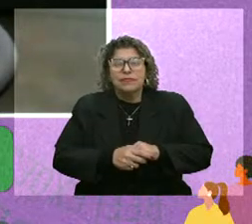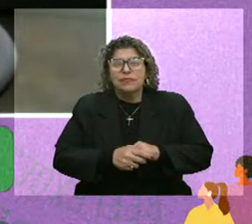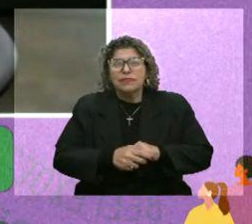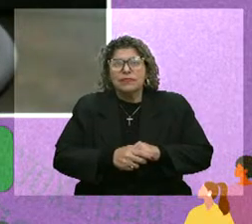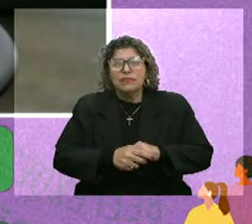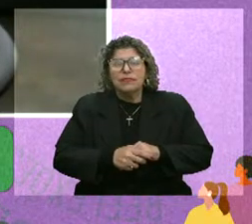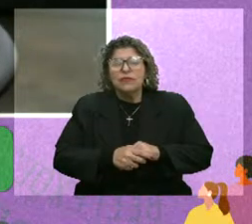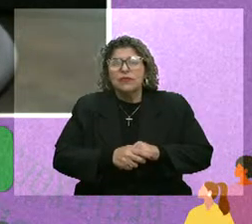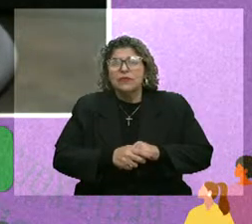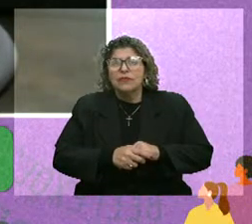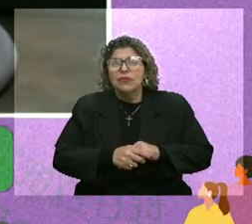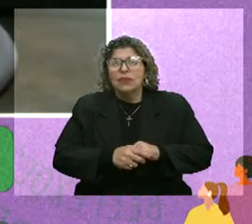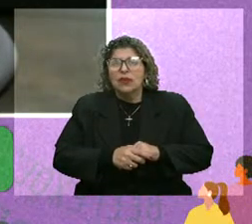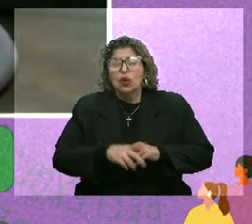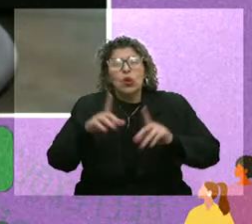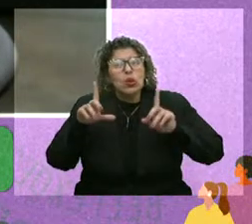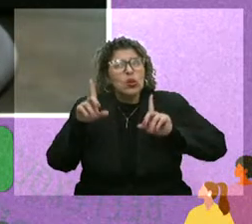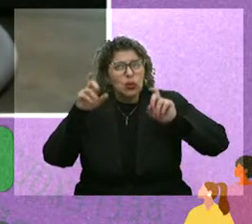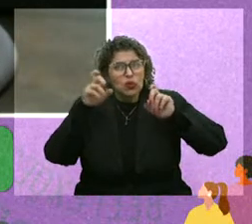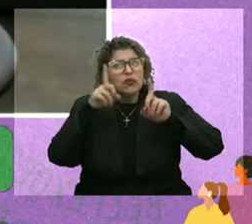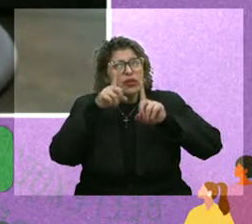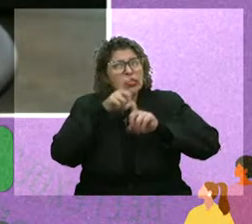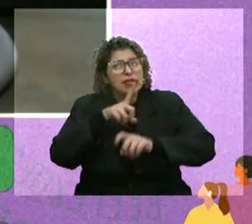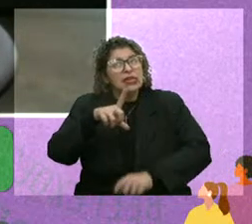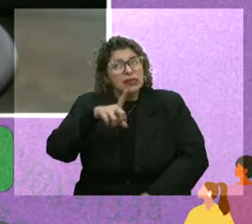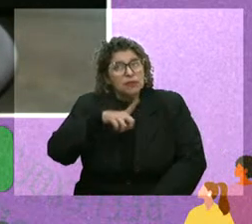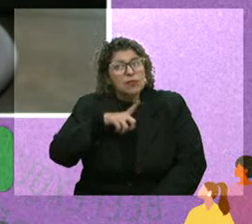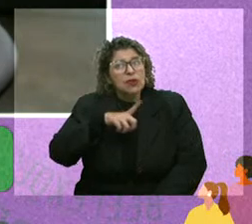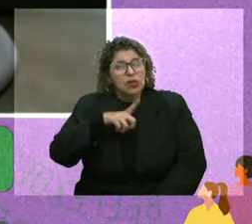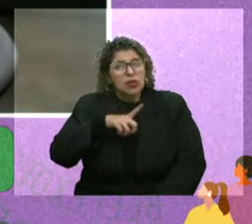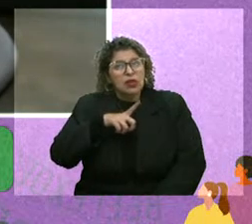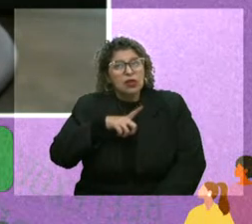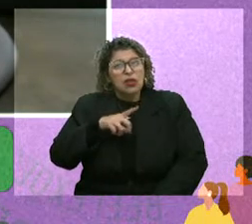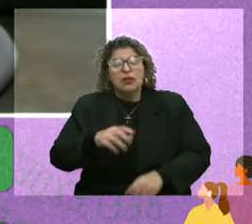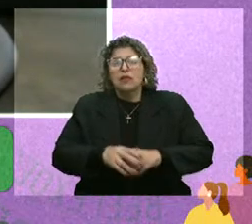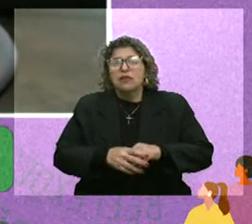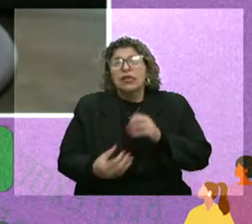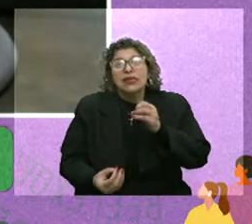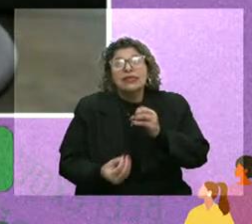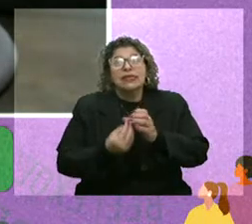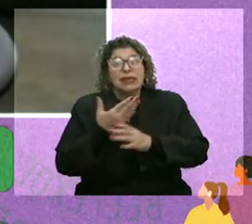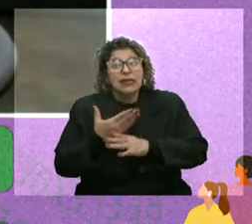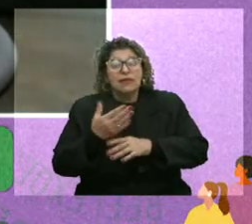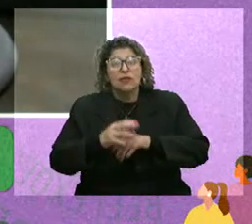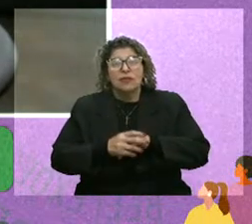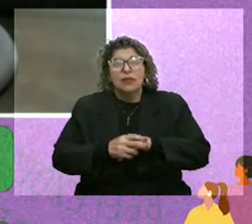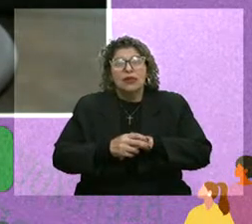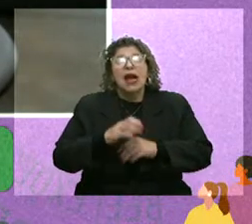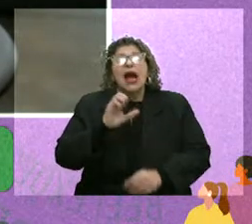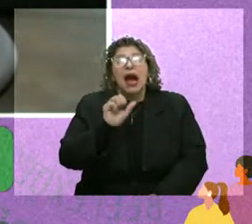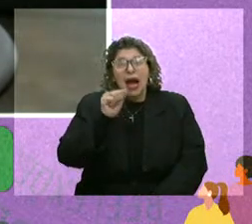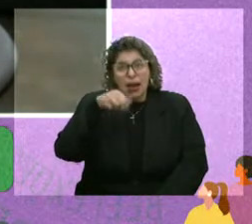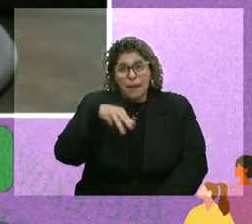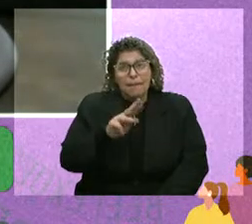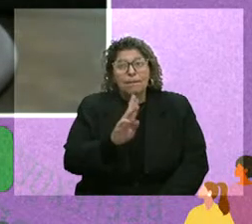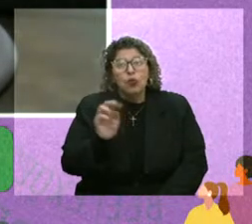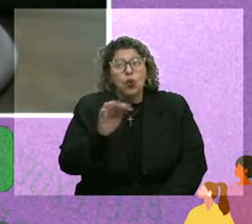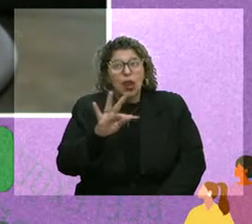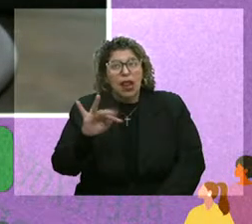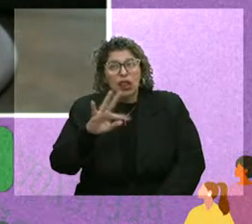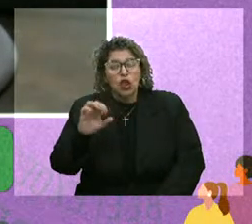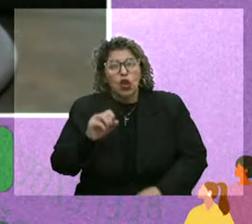mentais, ou a dificuldade que assim existirem. Mas nós estamos criando também um ambulatório para